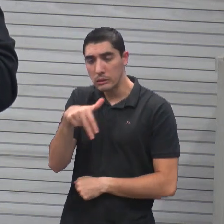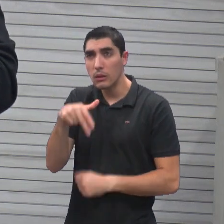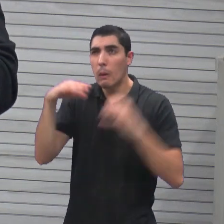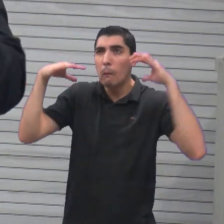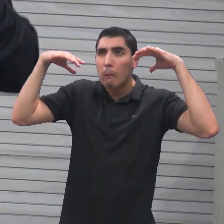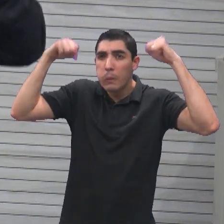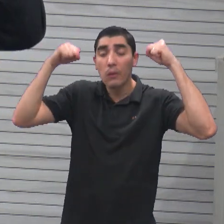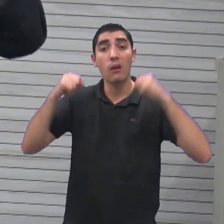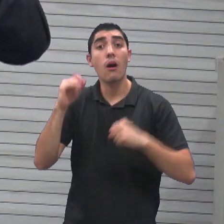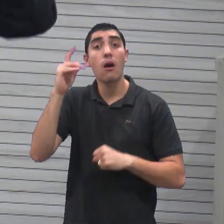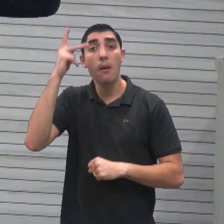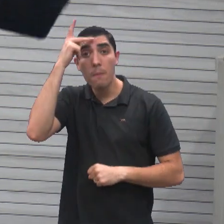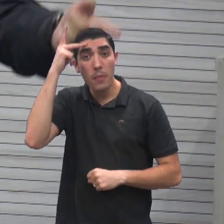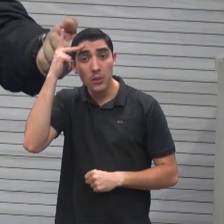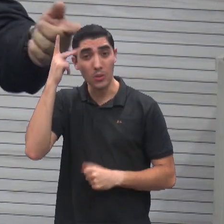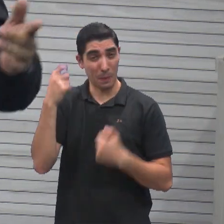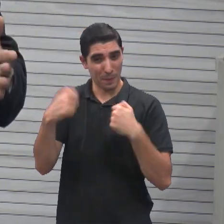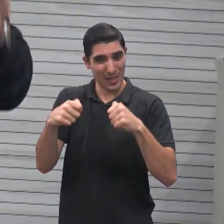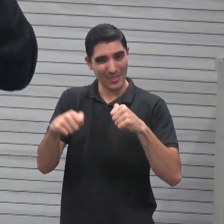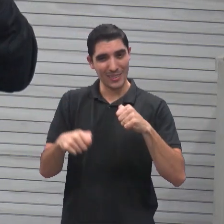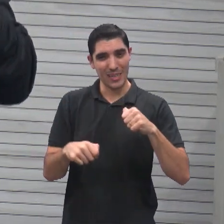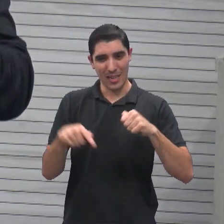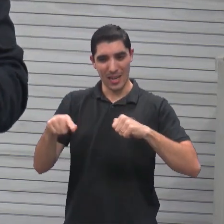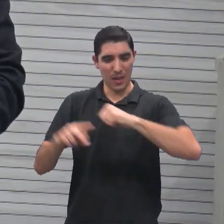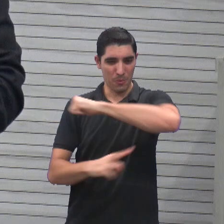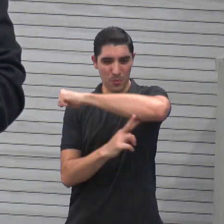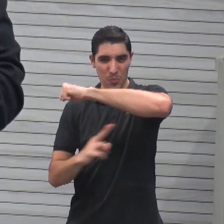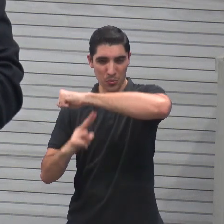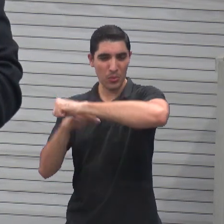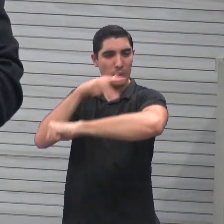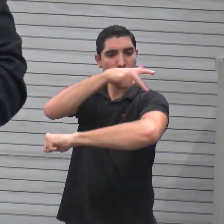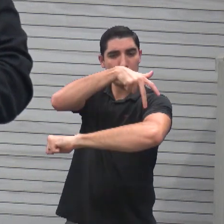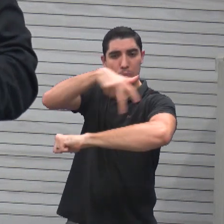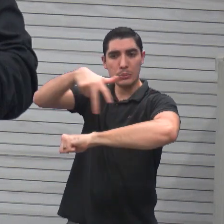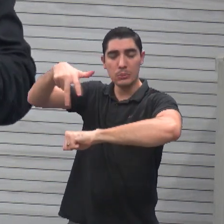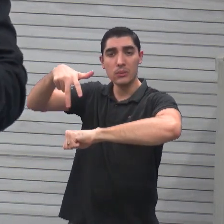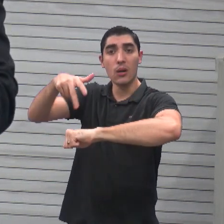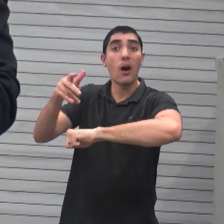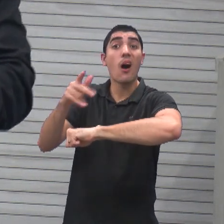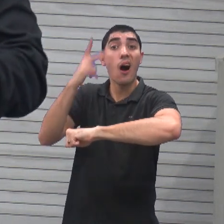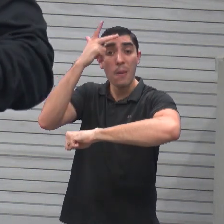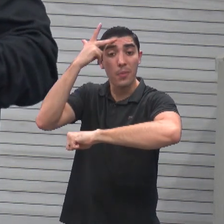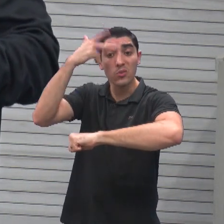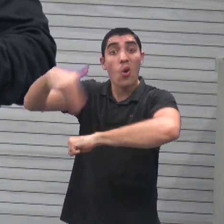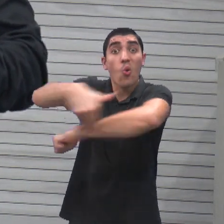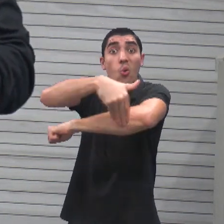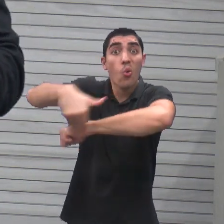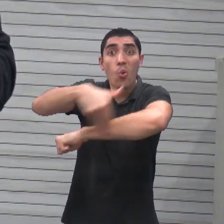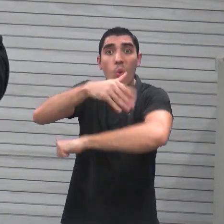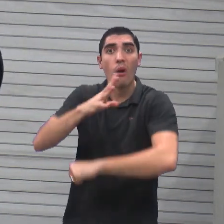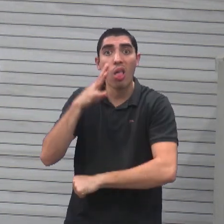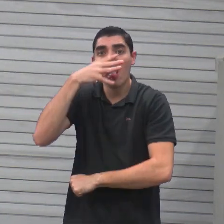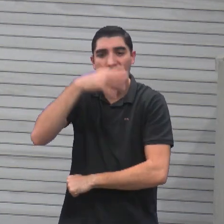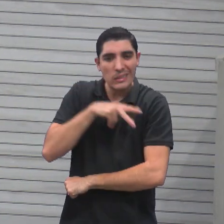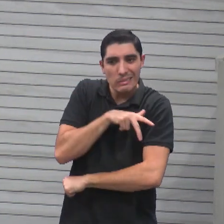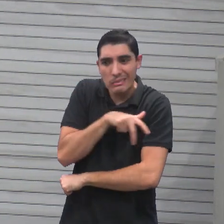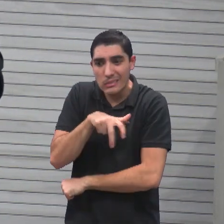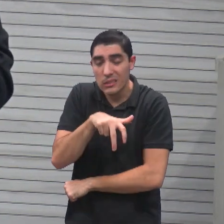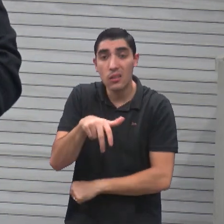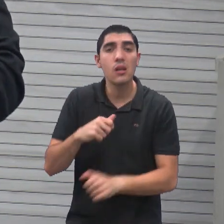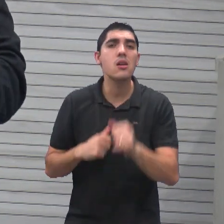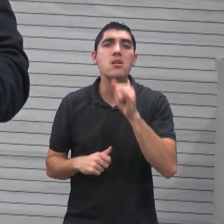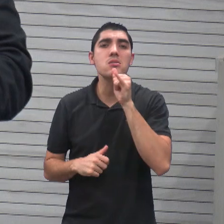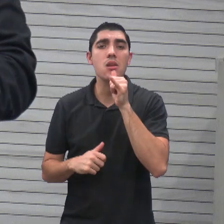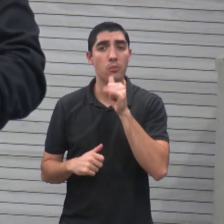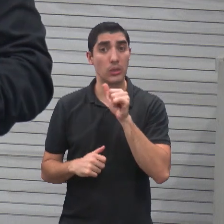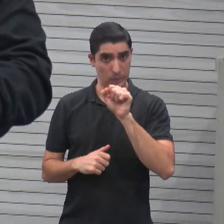ela precisa atravessar essa ponte no meio da pista. Qualquer obra que aconteça,